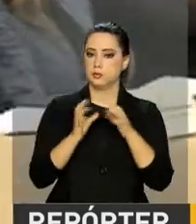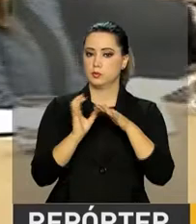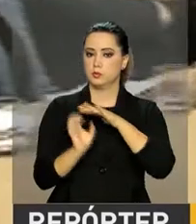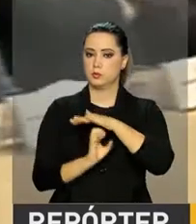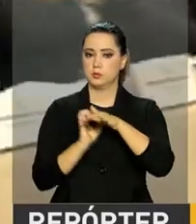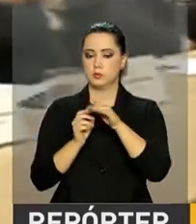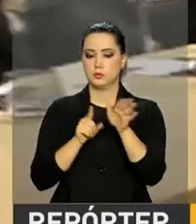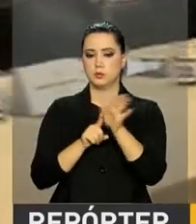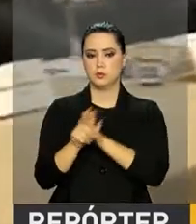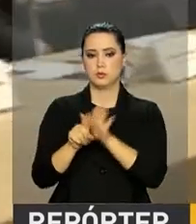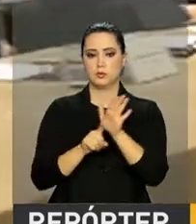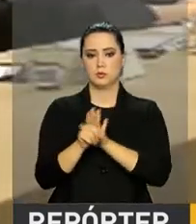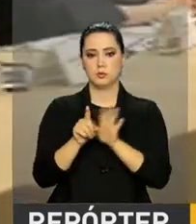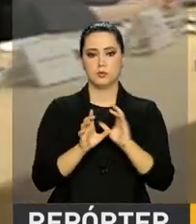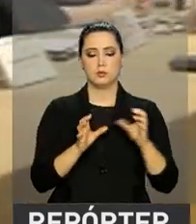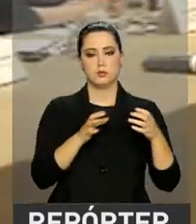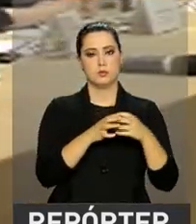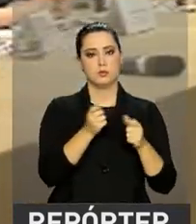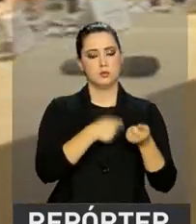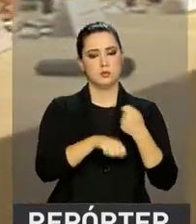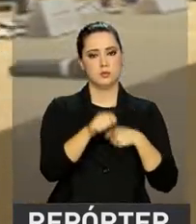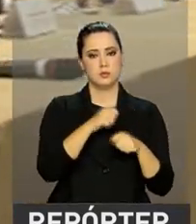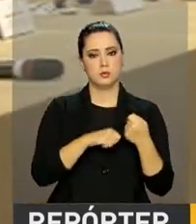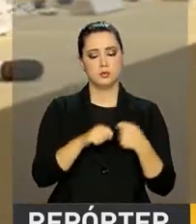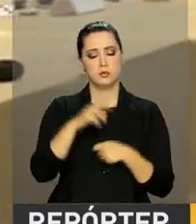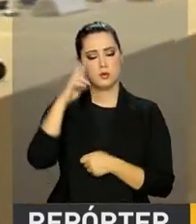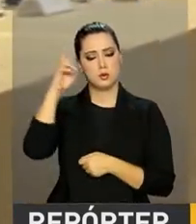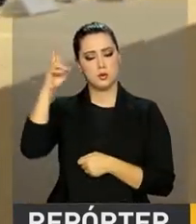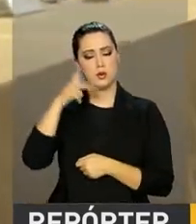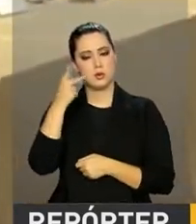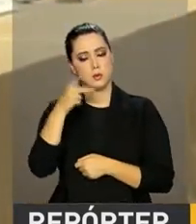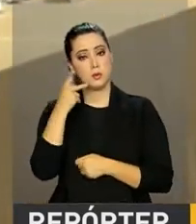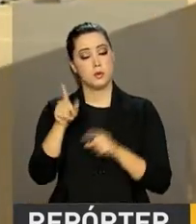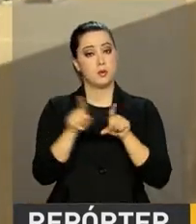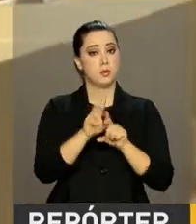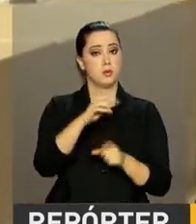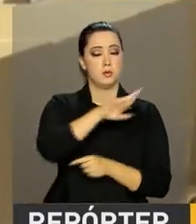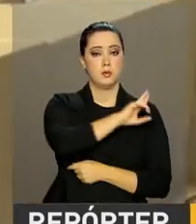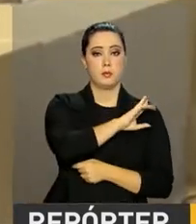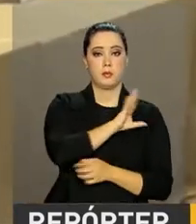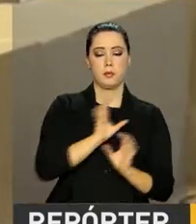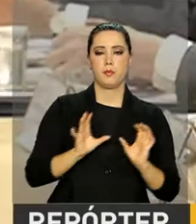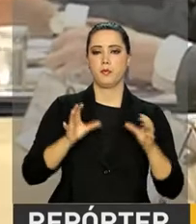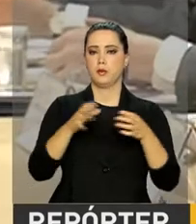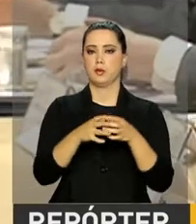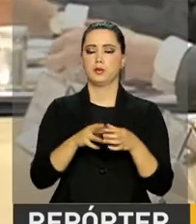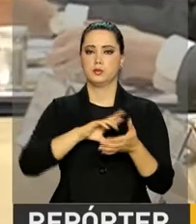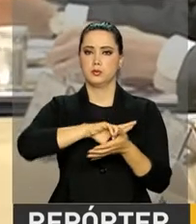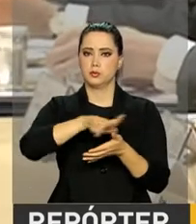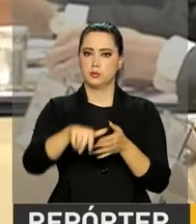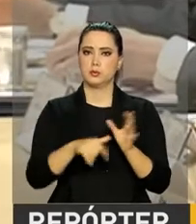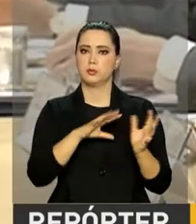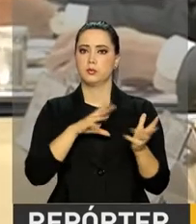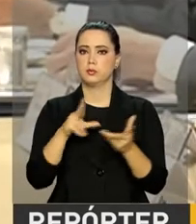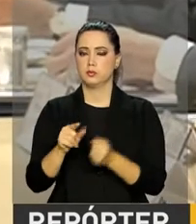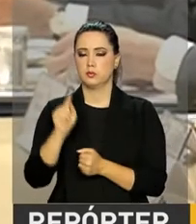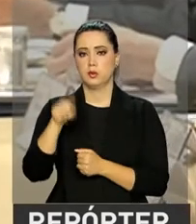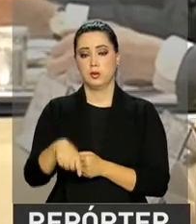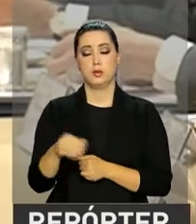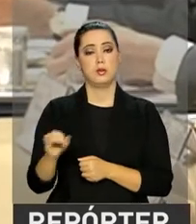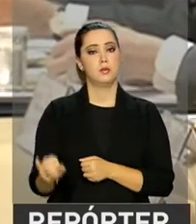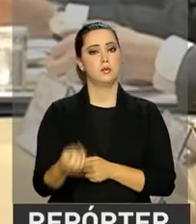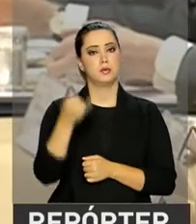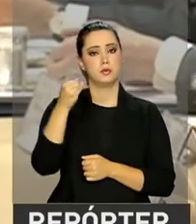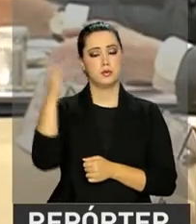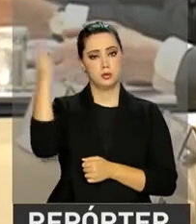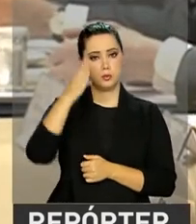pesquisadores agentes econômicos autoridades políticas e representantes de organismos internacionais e pode ser uma chance para o